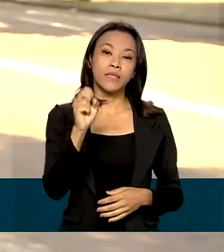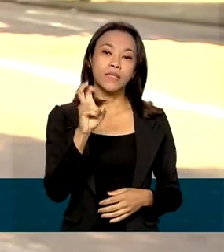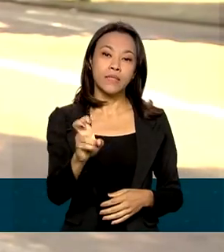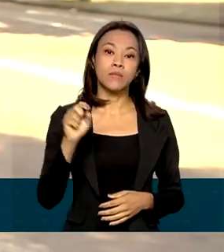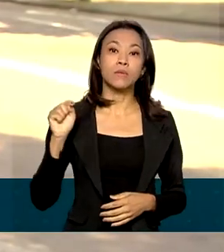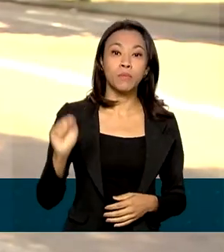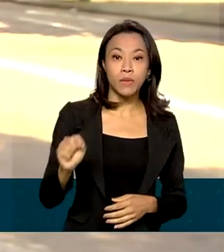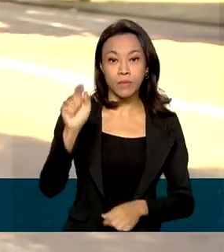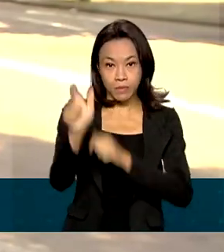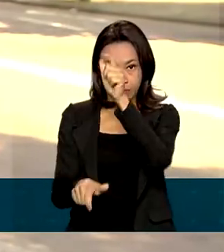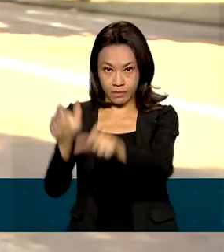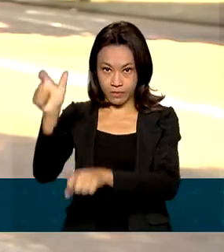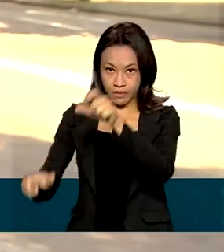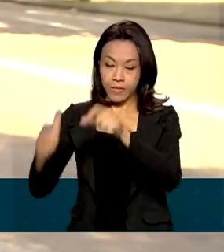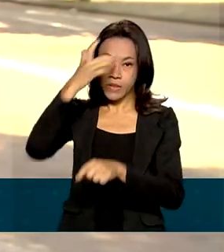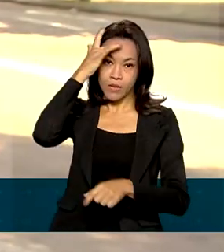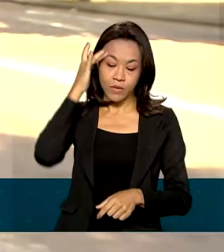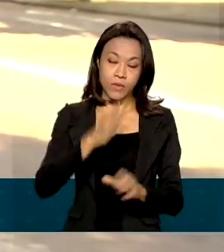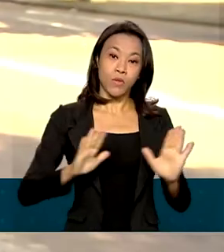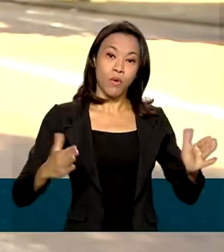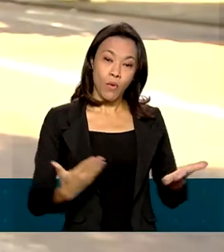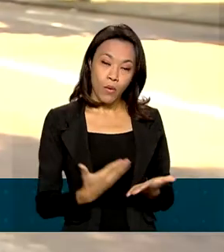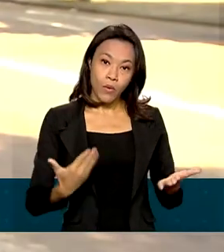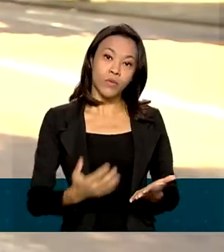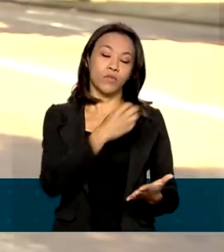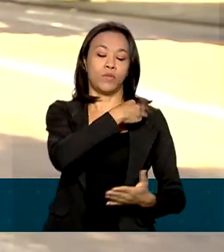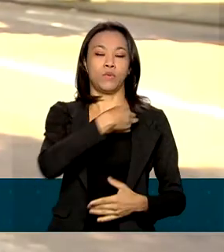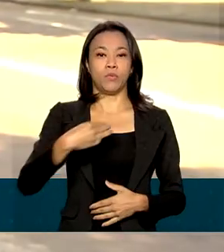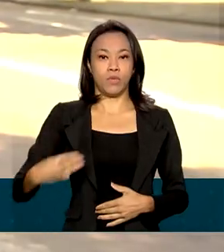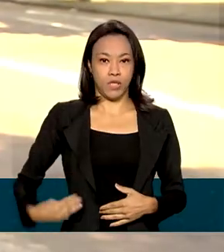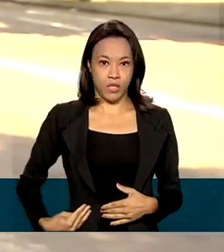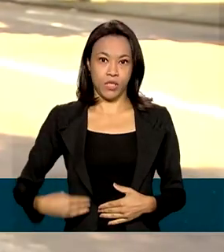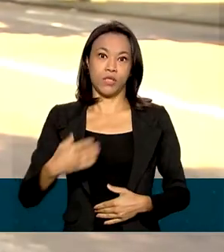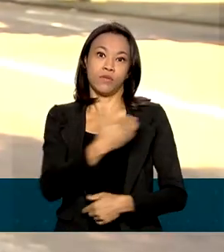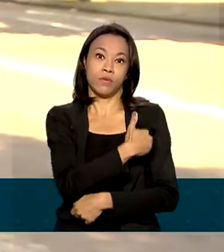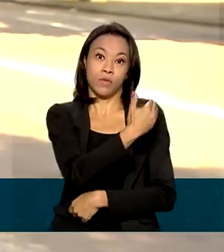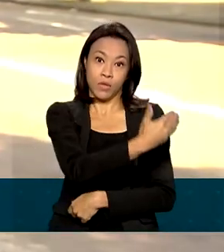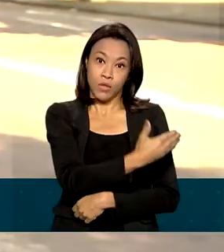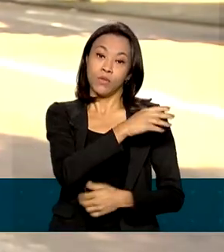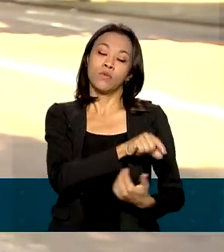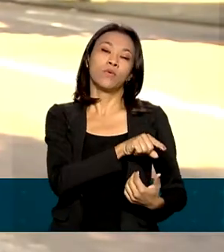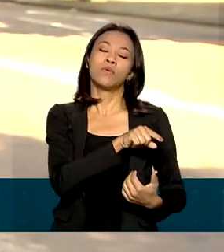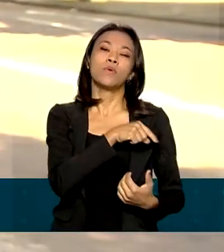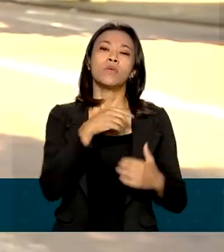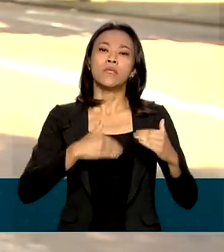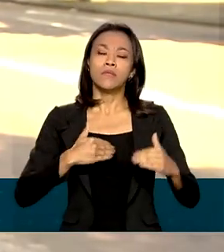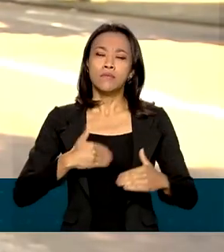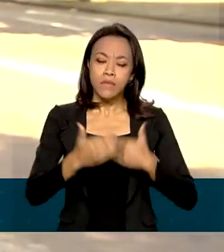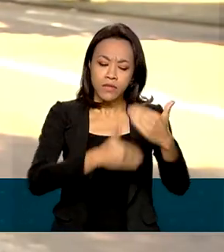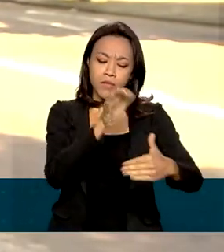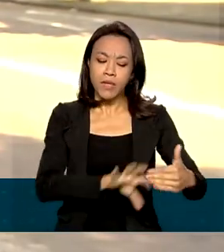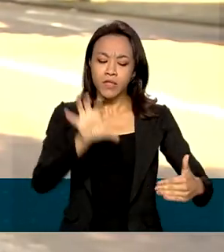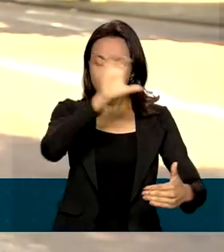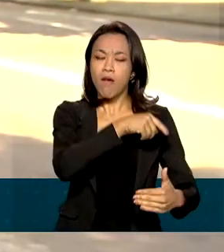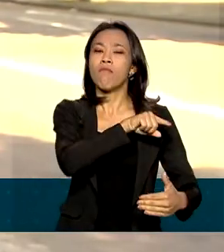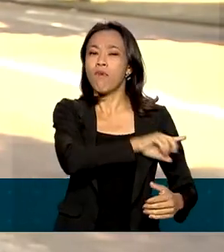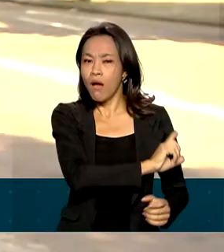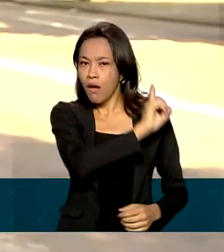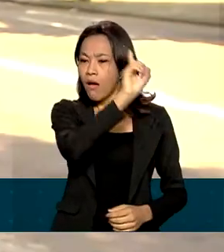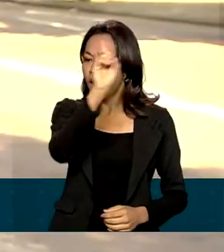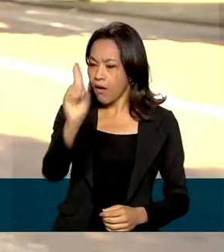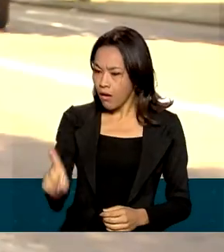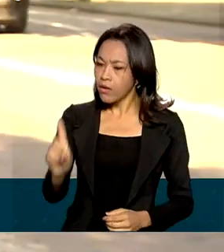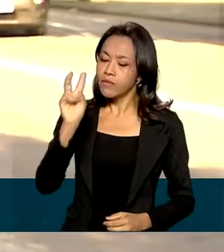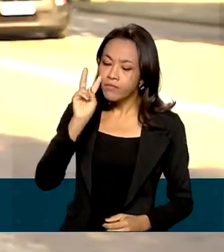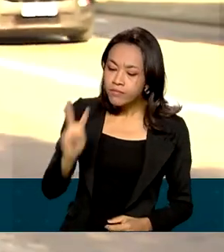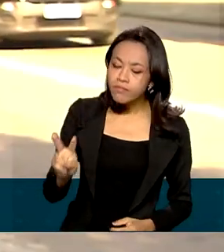85 mil pessoas. E hoje, o ministro do Desenvolvimento Regional, Daniel Ferreira, vai visitar Angra dos Reis e Paraty